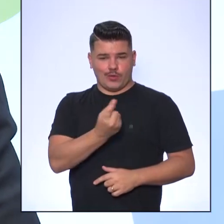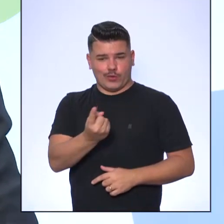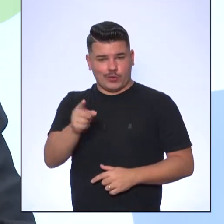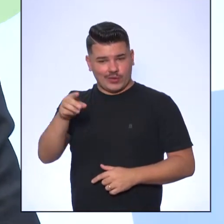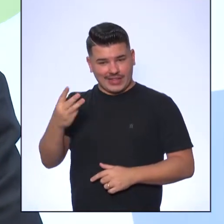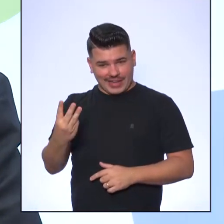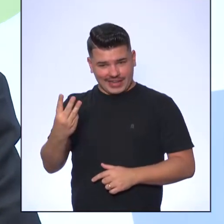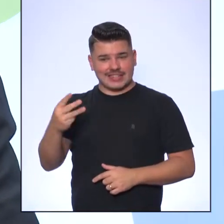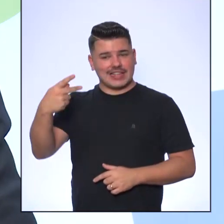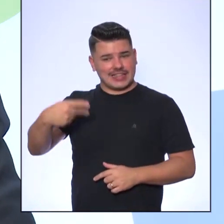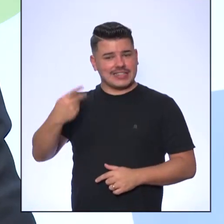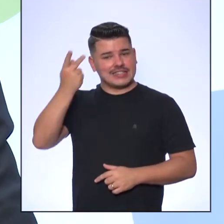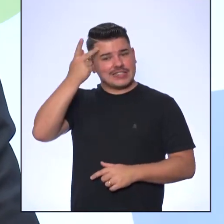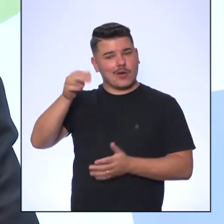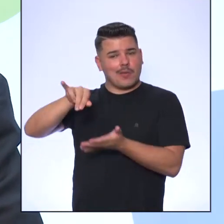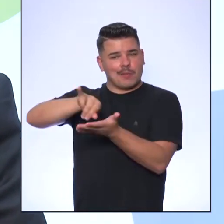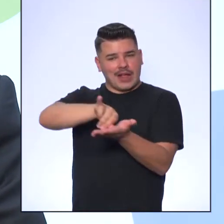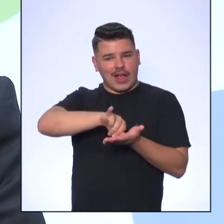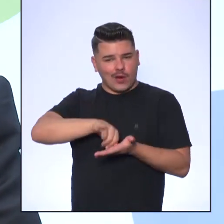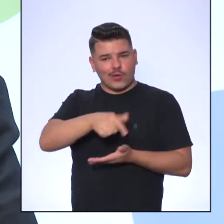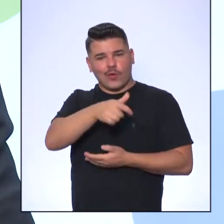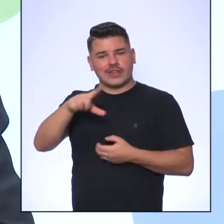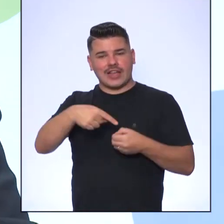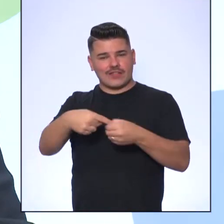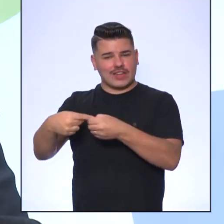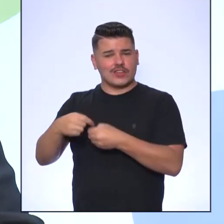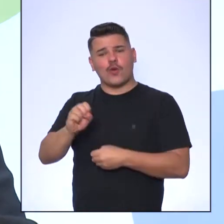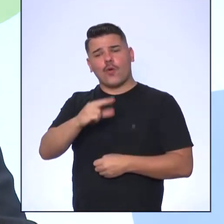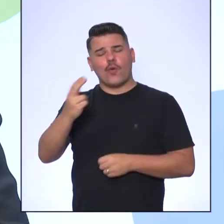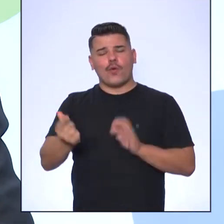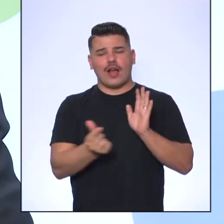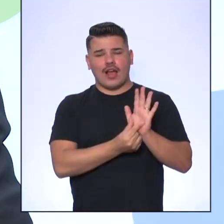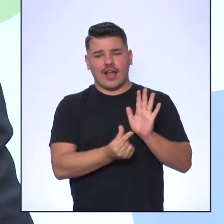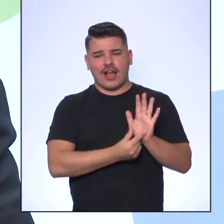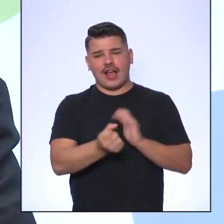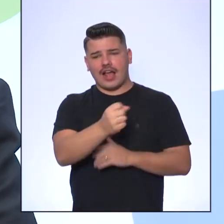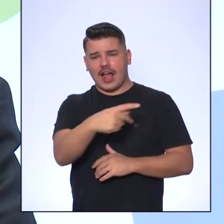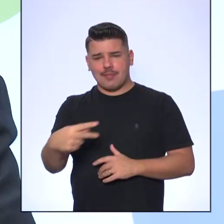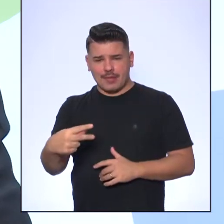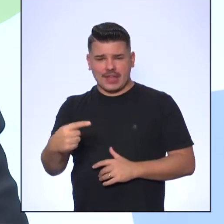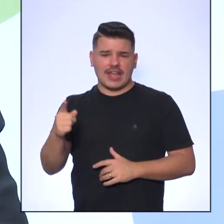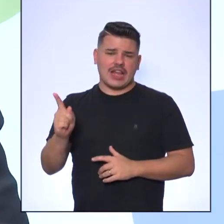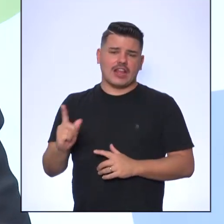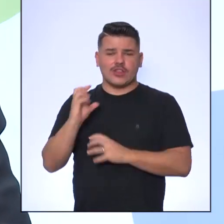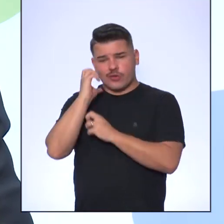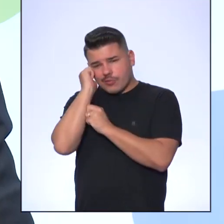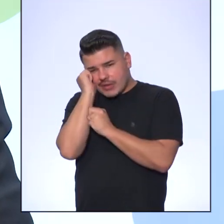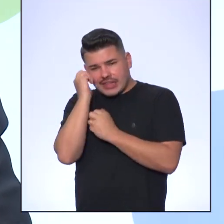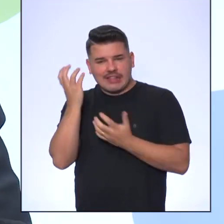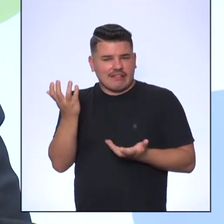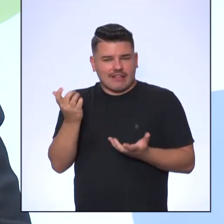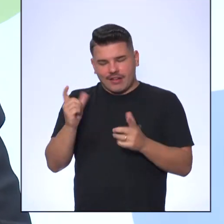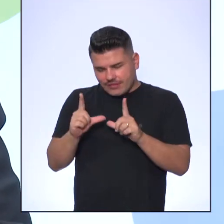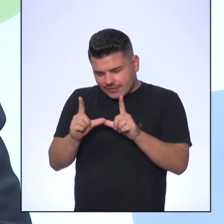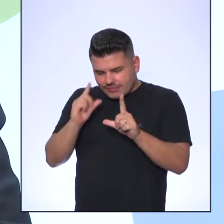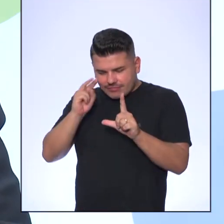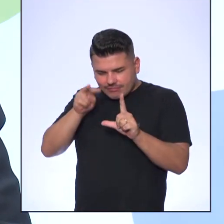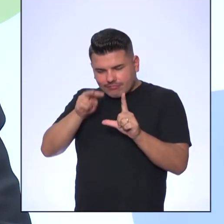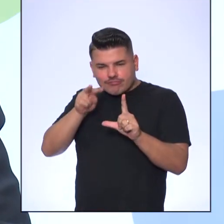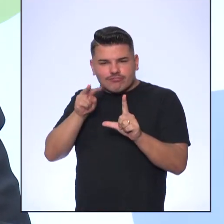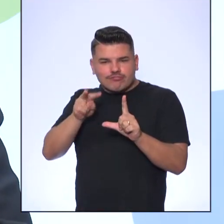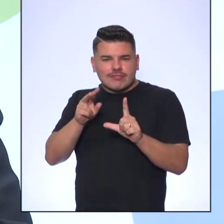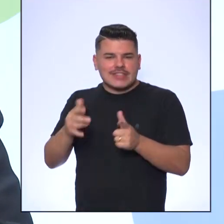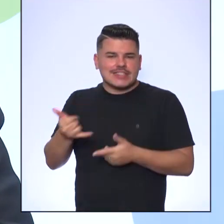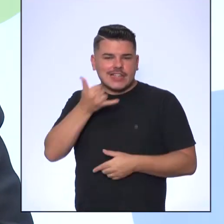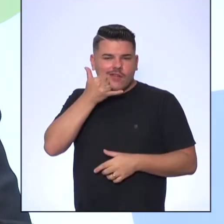capital, ou no equivalente aí pelo interior, ou dentro do aplicativo, caso você queira assistir no seu quarto, quer curtir aí a aula da